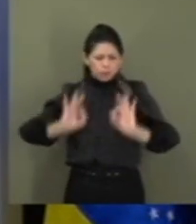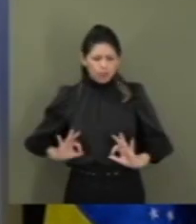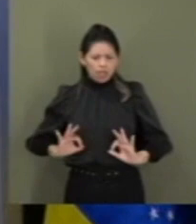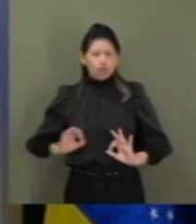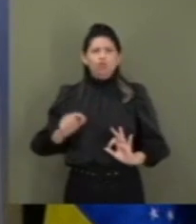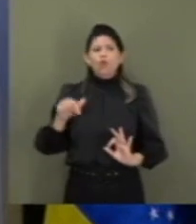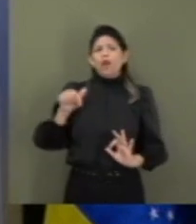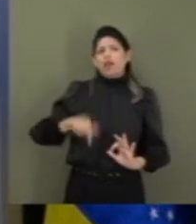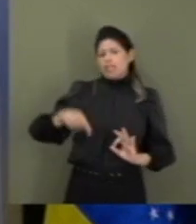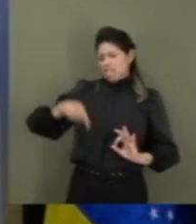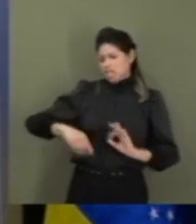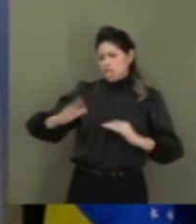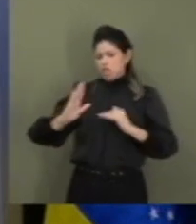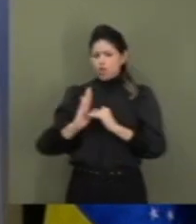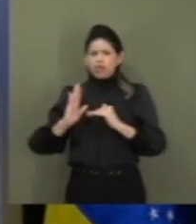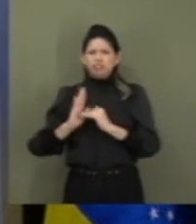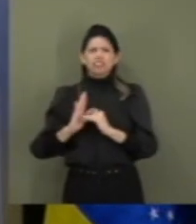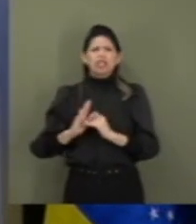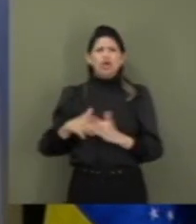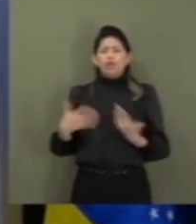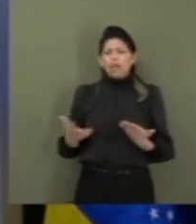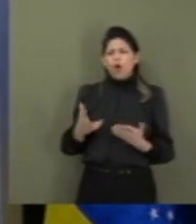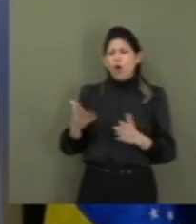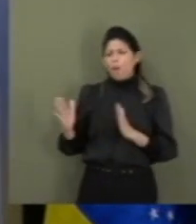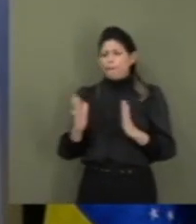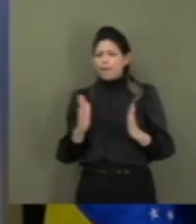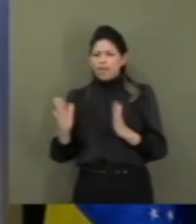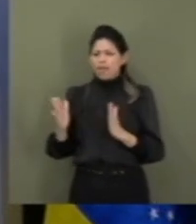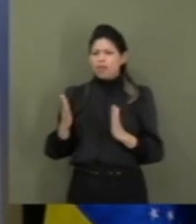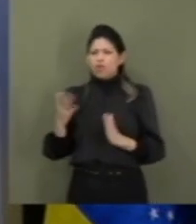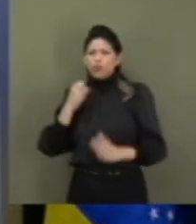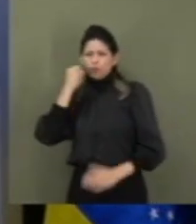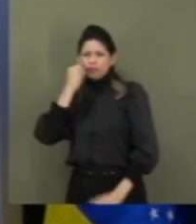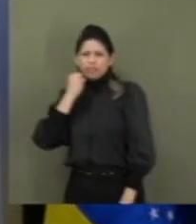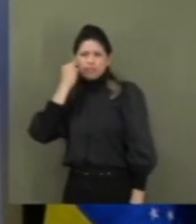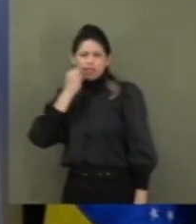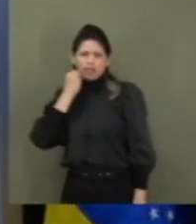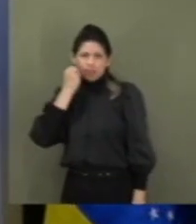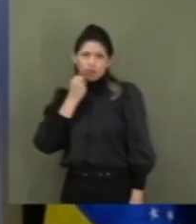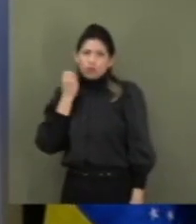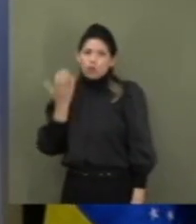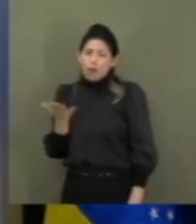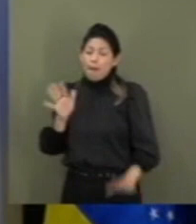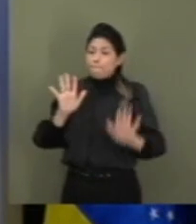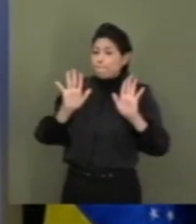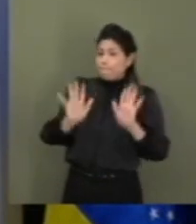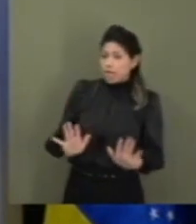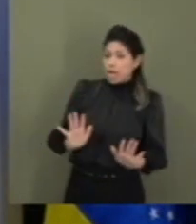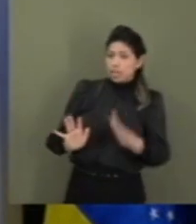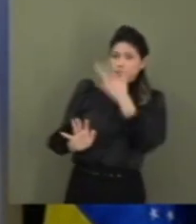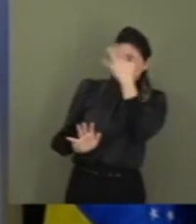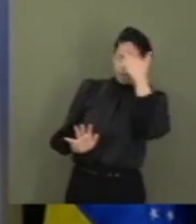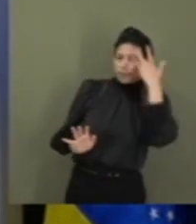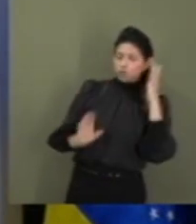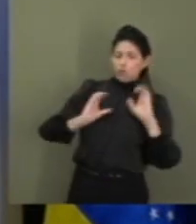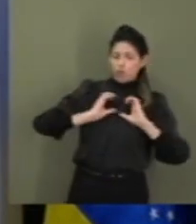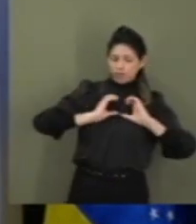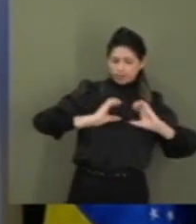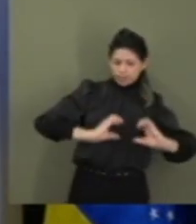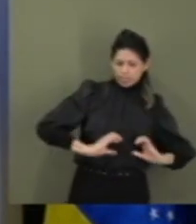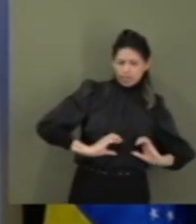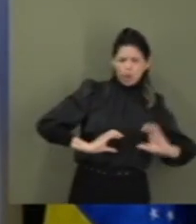estamos, não somos, estamos temporariamente. Mas como cidadãos que amamos esse país, a gente não pode